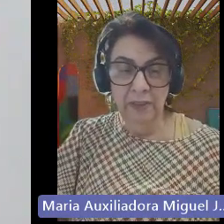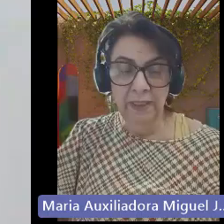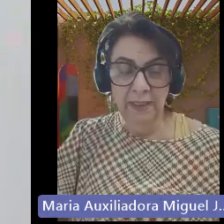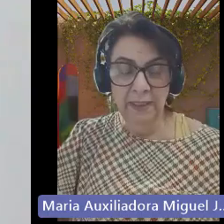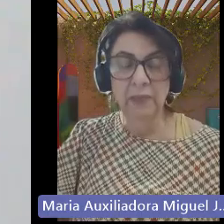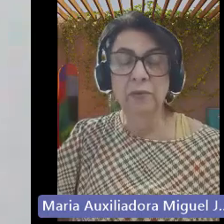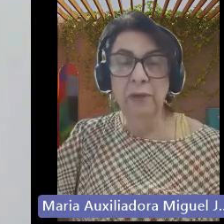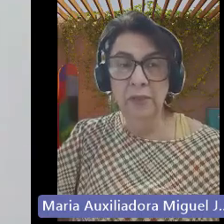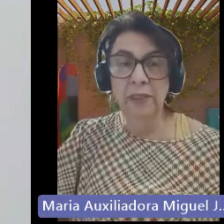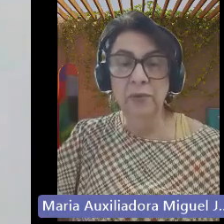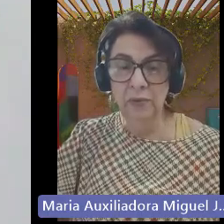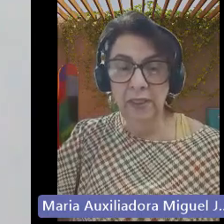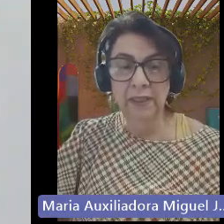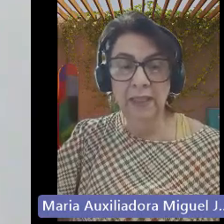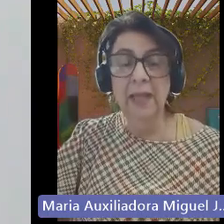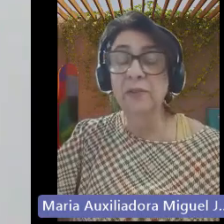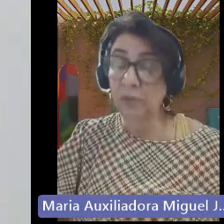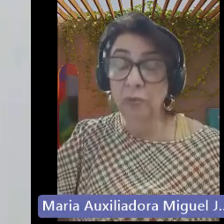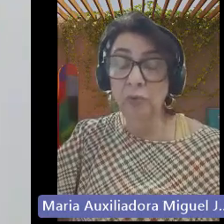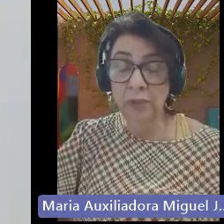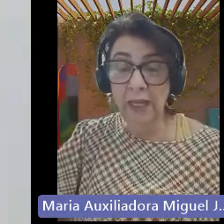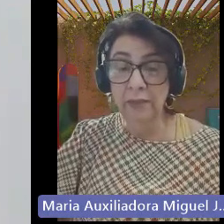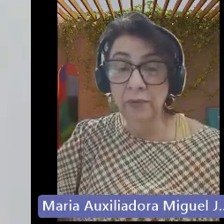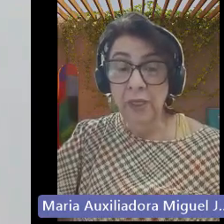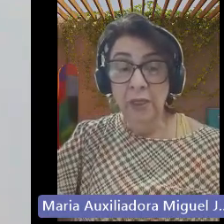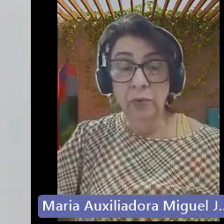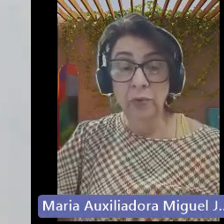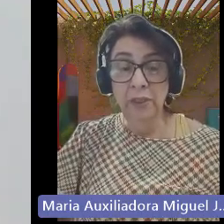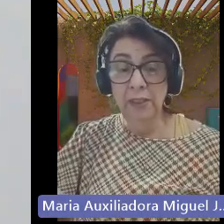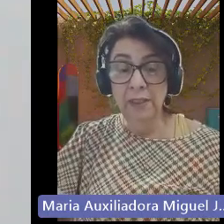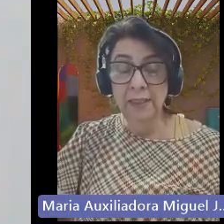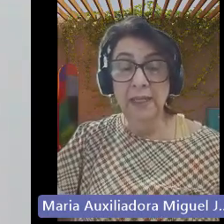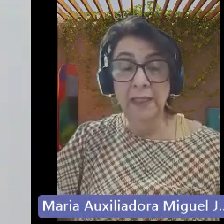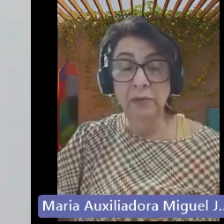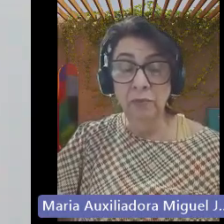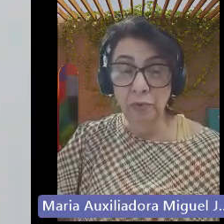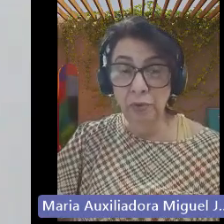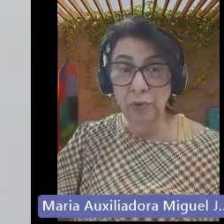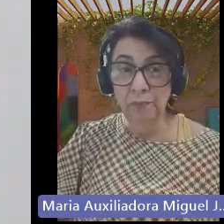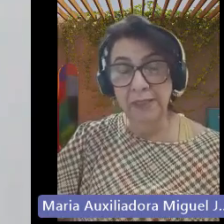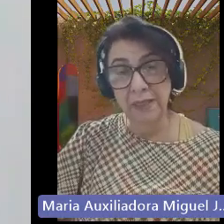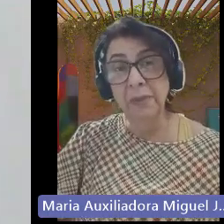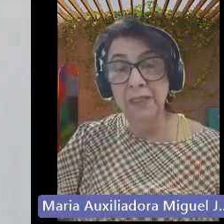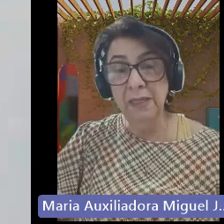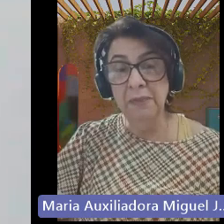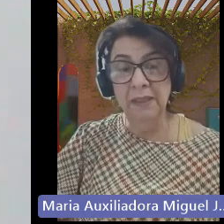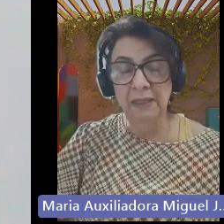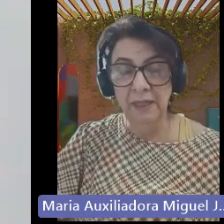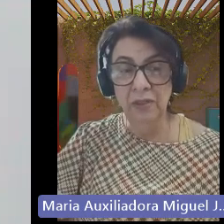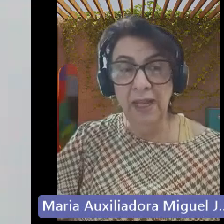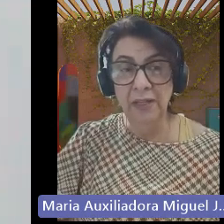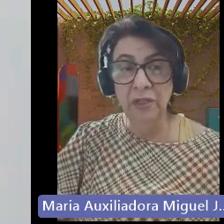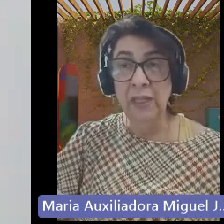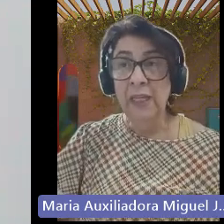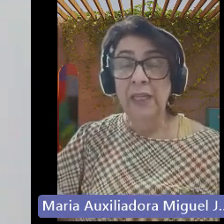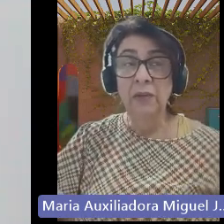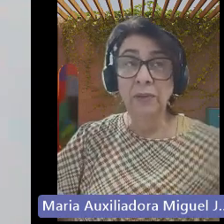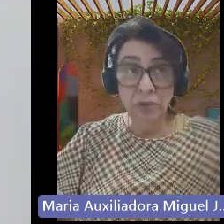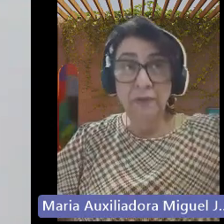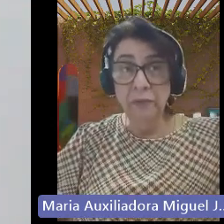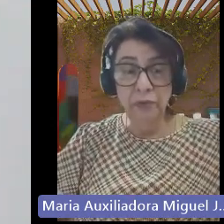de insegurança sendo acolhidos e orientados e tutoriados, do que sair do curso, passar pela disciplina de